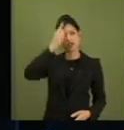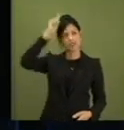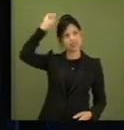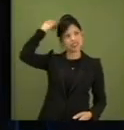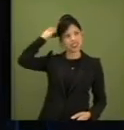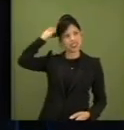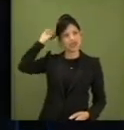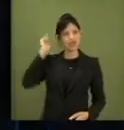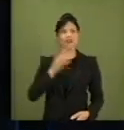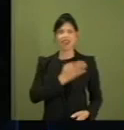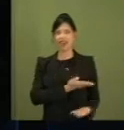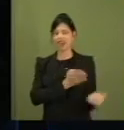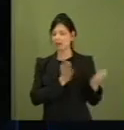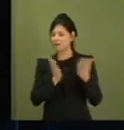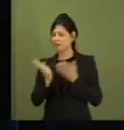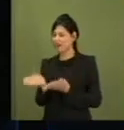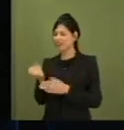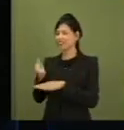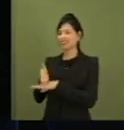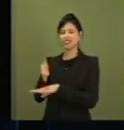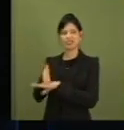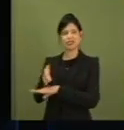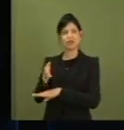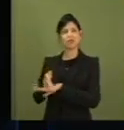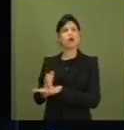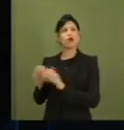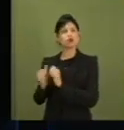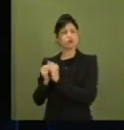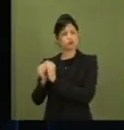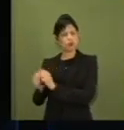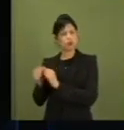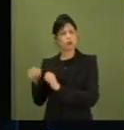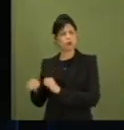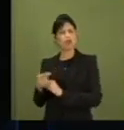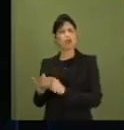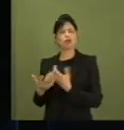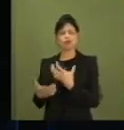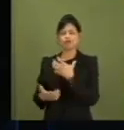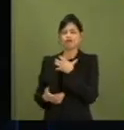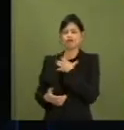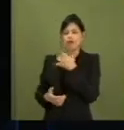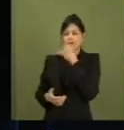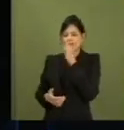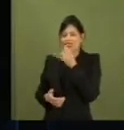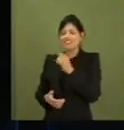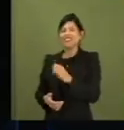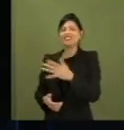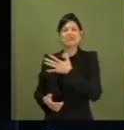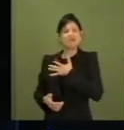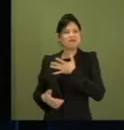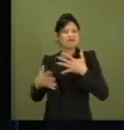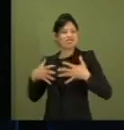uma pessoa de uma energia muito boa, uma liderança inquestionável, como falou aqui hoje